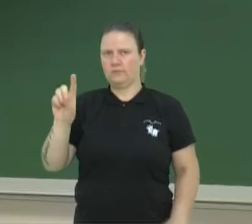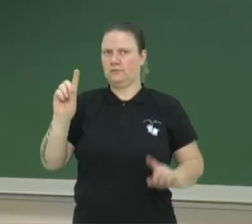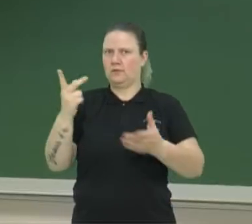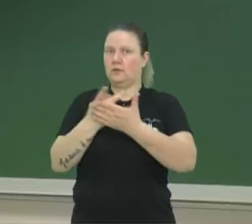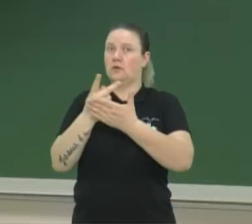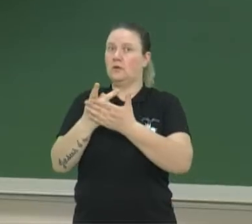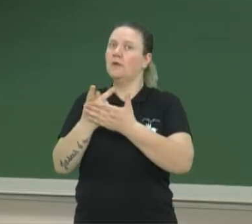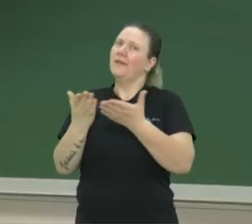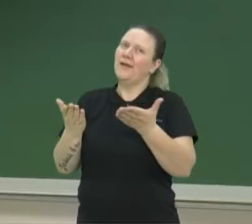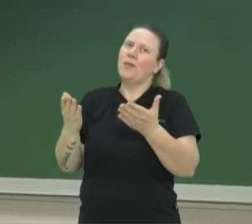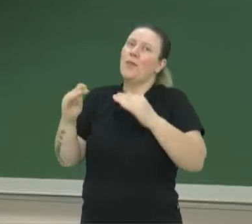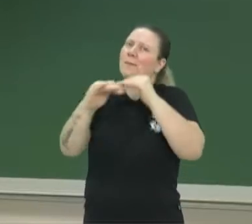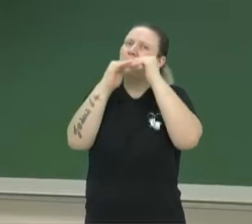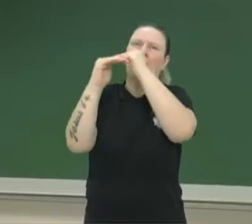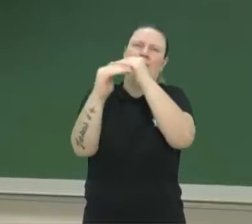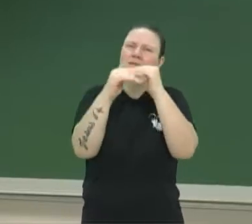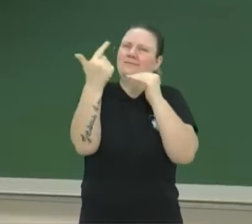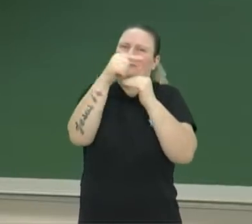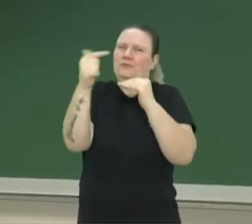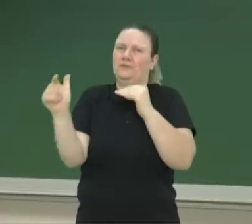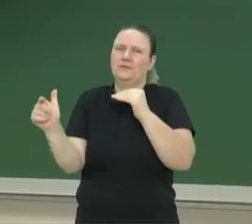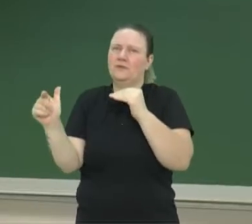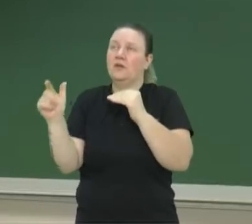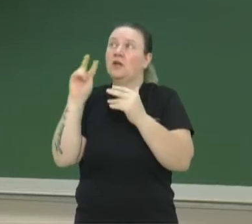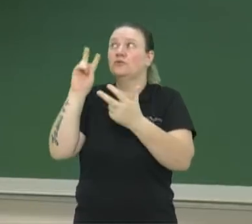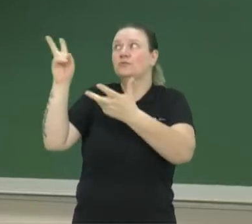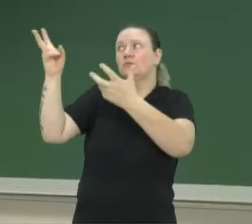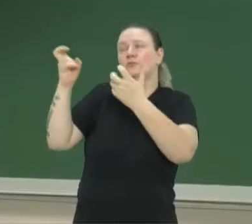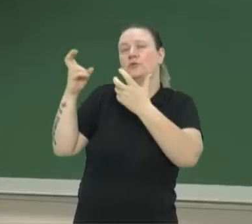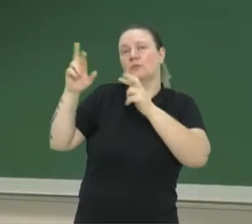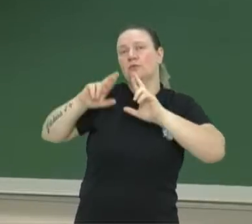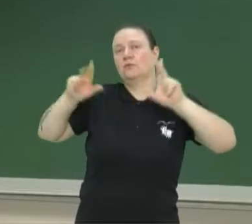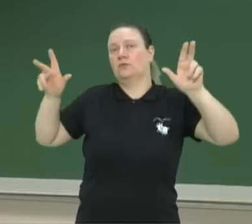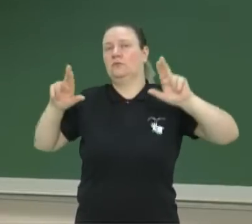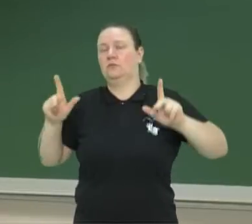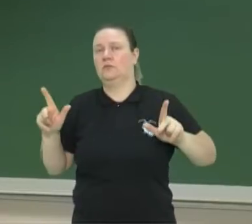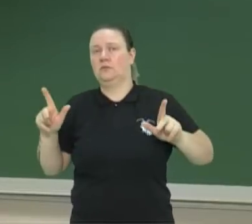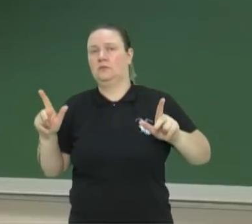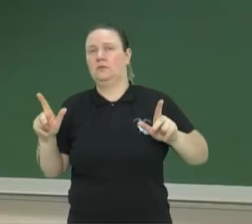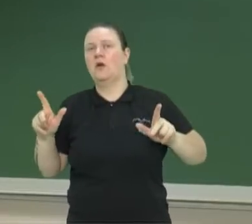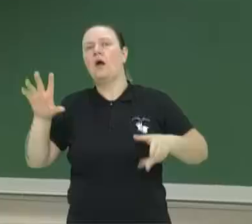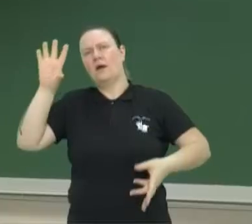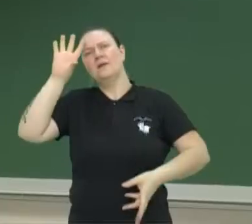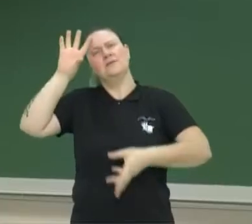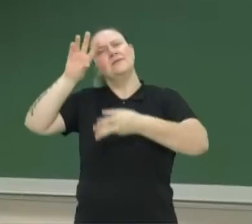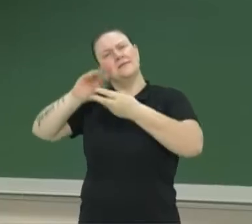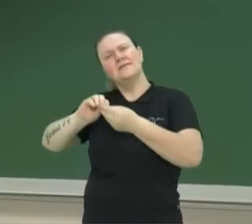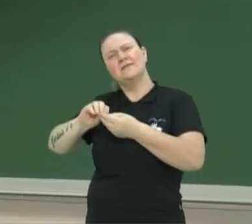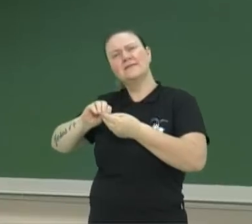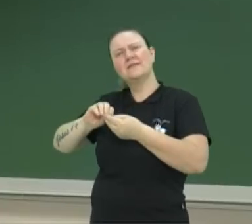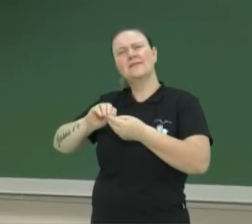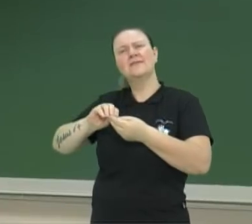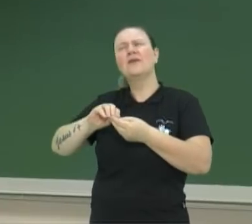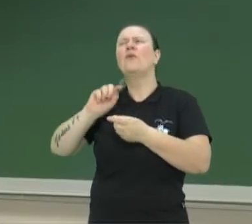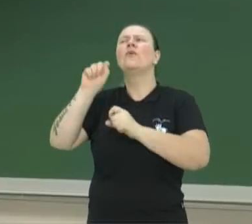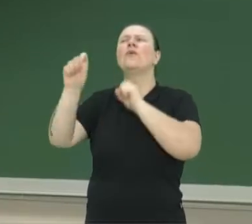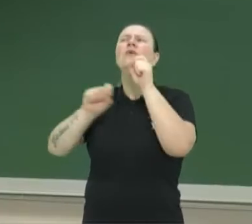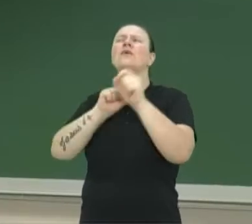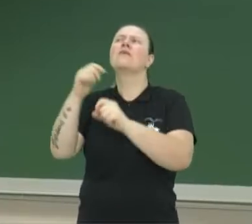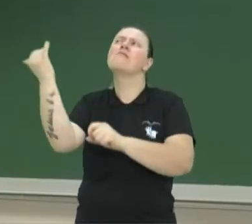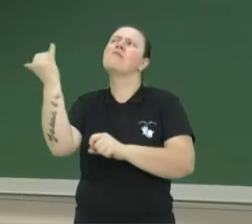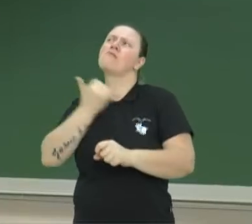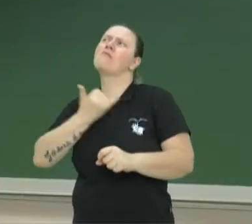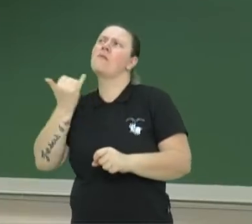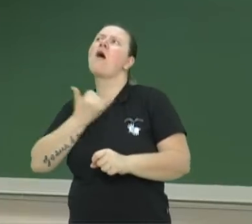certo? Então percebo então algumas diferenças, mas nem por isso nós não deixamos de compreender, né? Nós conseguimos compreender da mesma